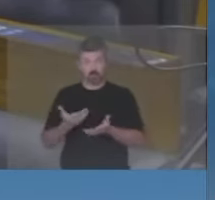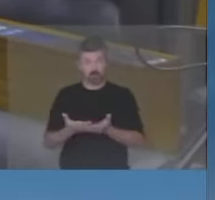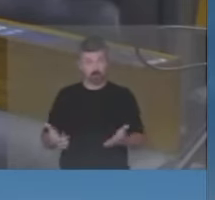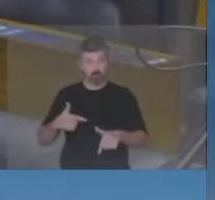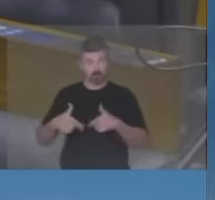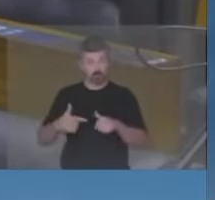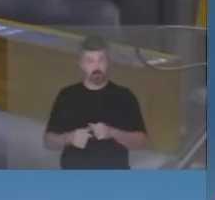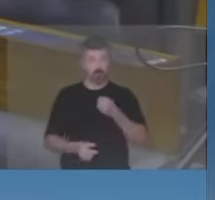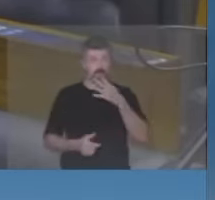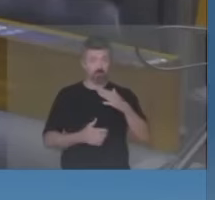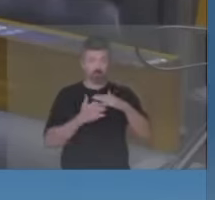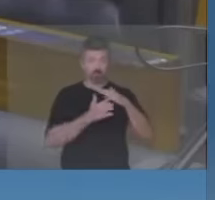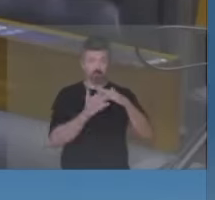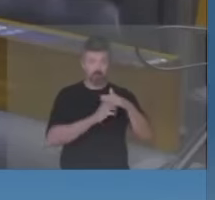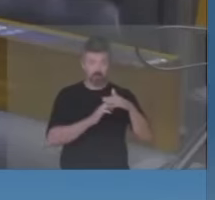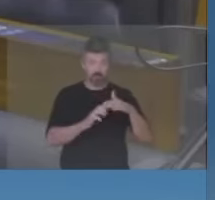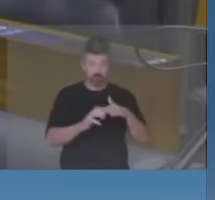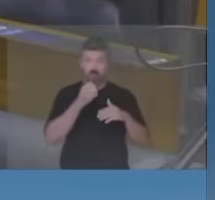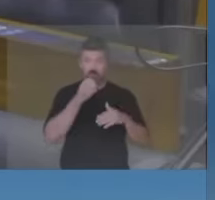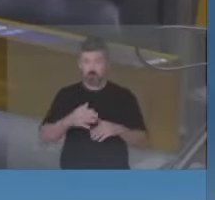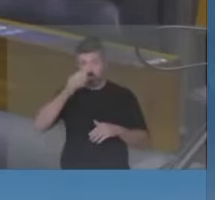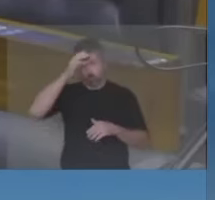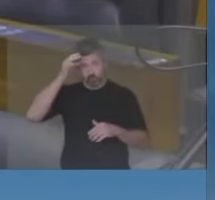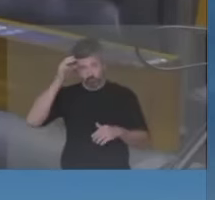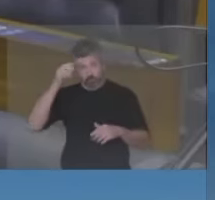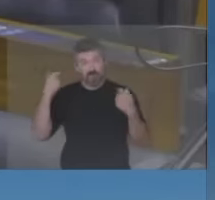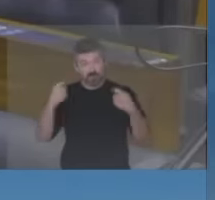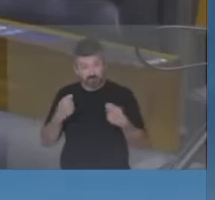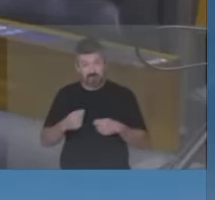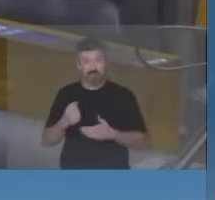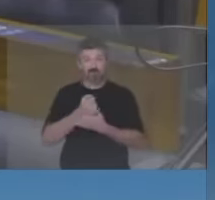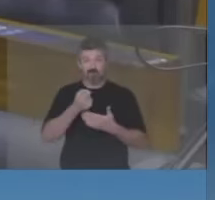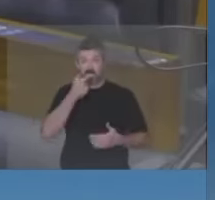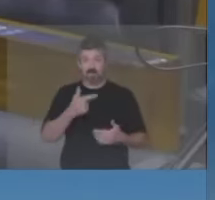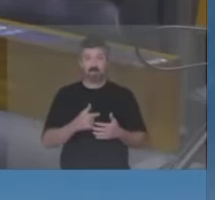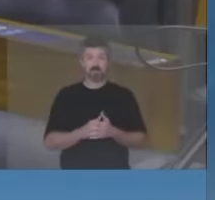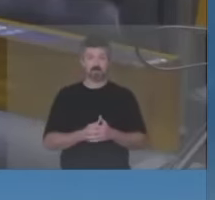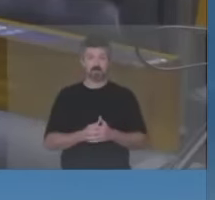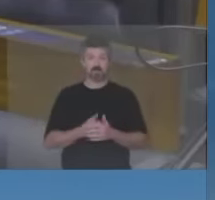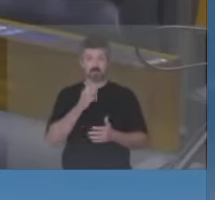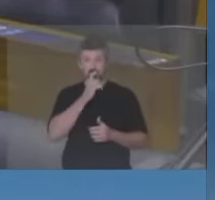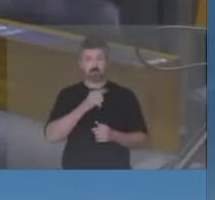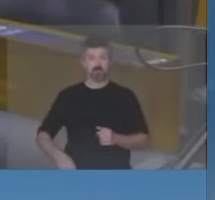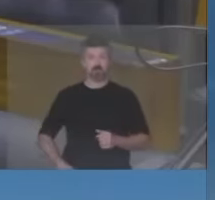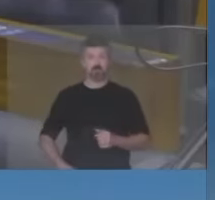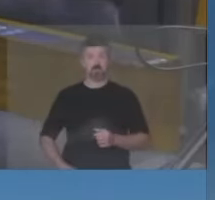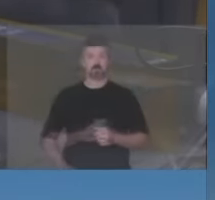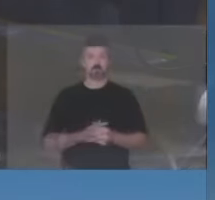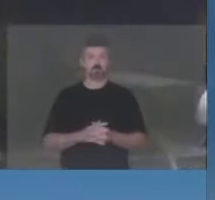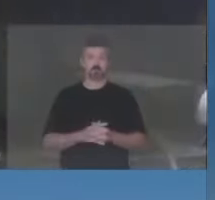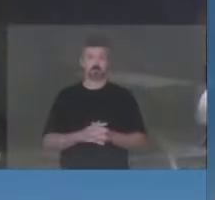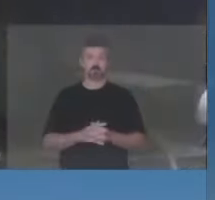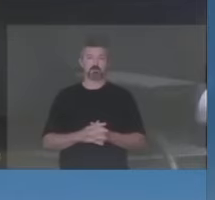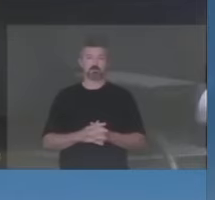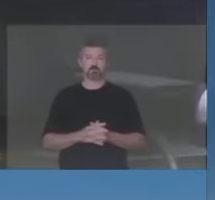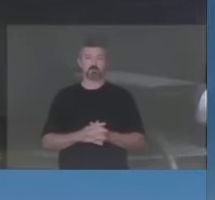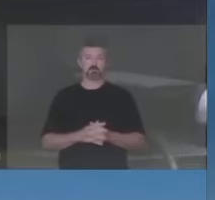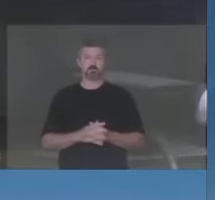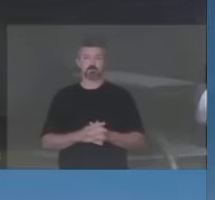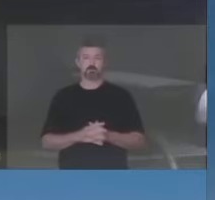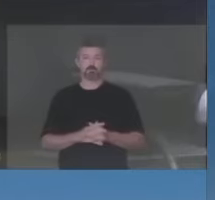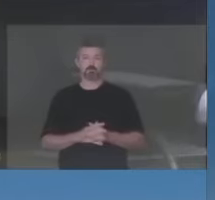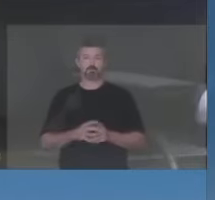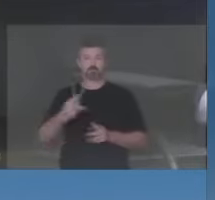emprego, é bom pro empreendedor, é bom pro consumidor que precisa da farmácia aberta no fim de semana, no supermercado. Como orienta a